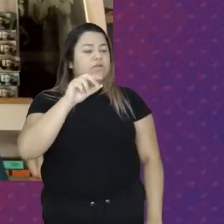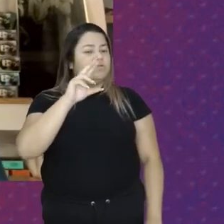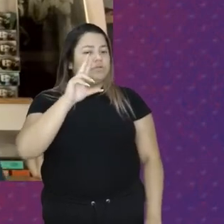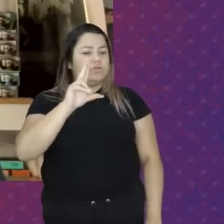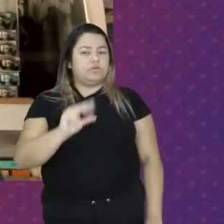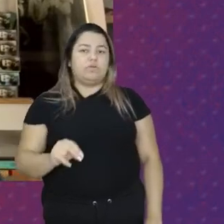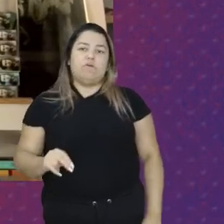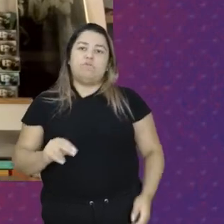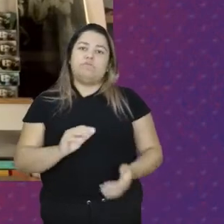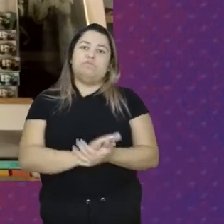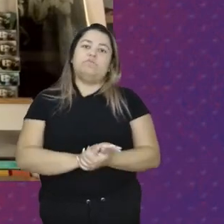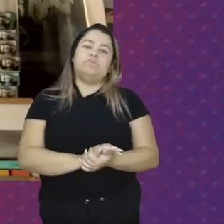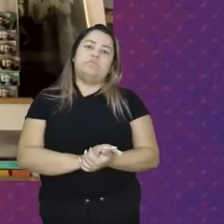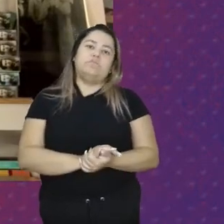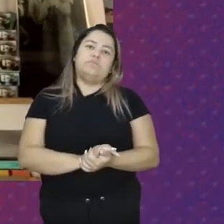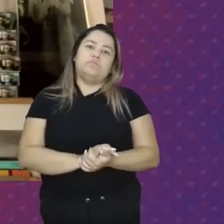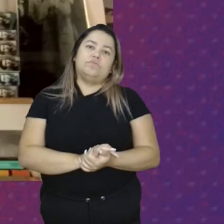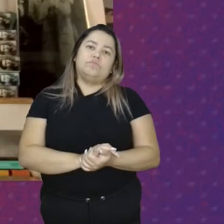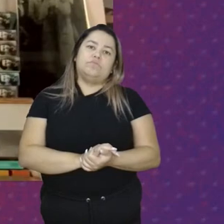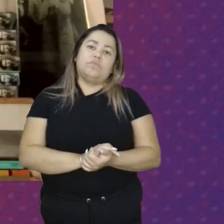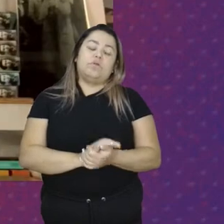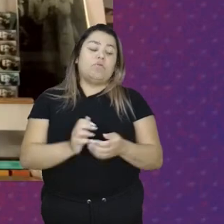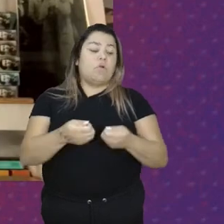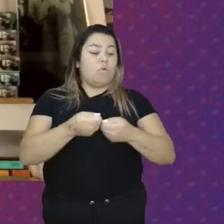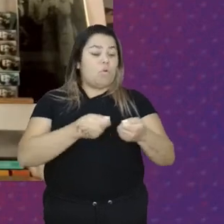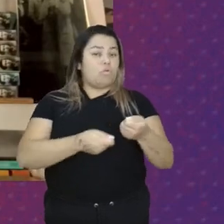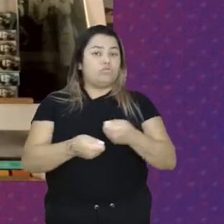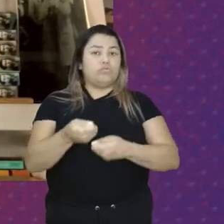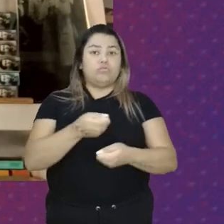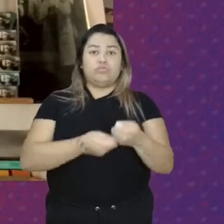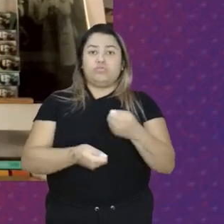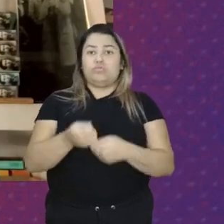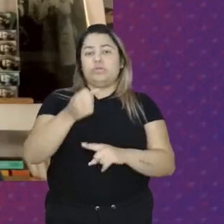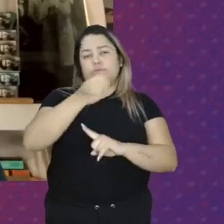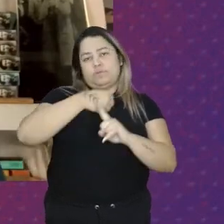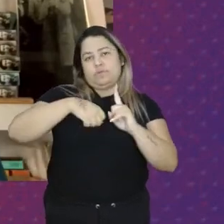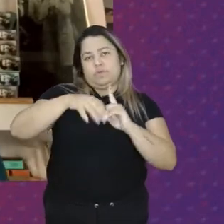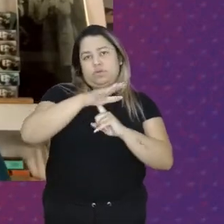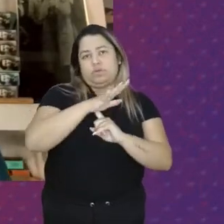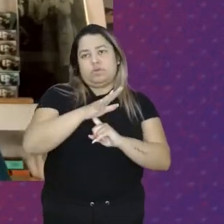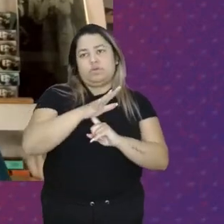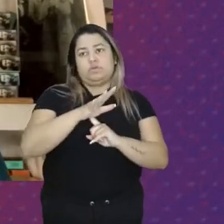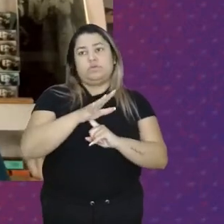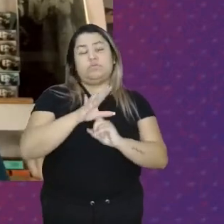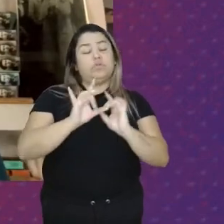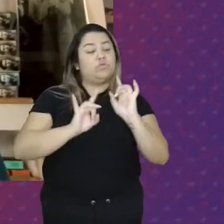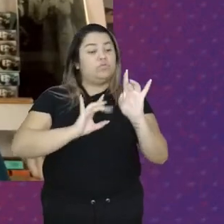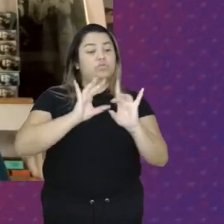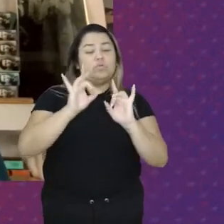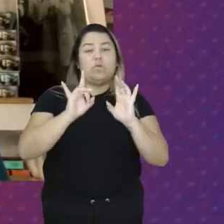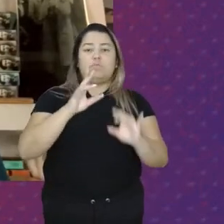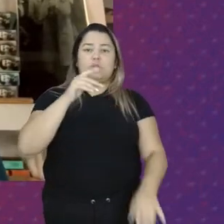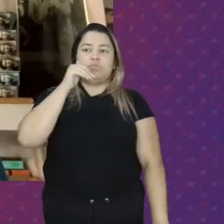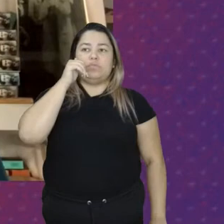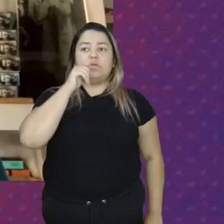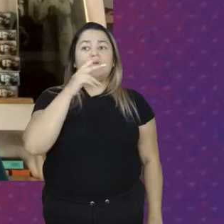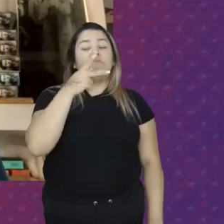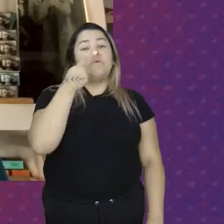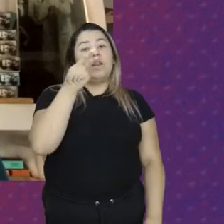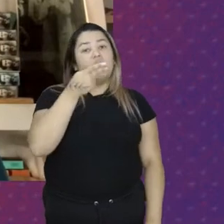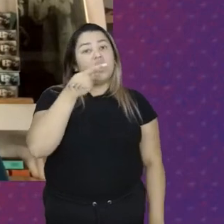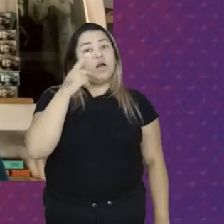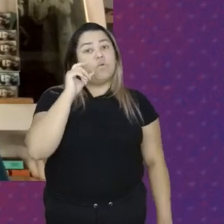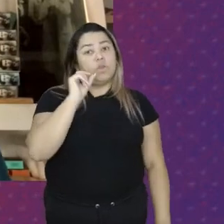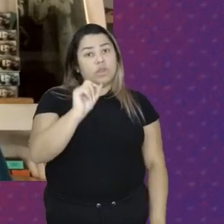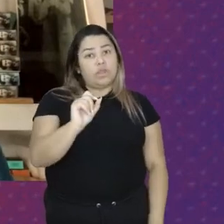uma forma de exercer o controle social, especialmente sobre as mulheres. Então, quero dizer a vocês